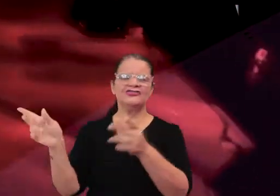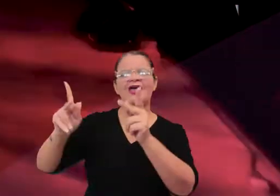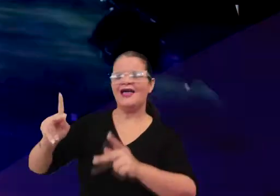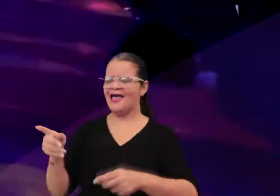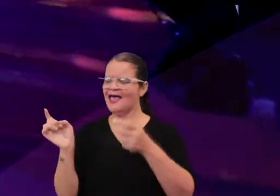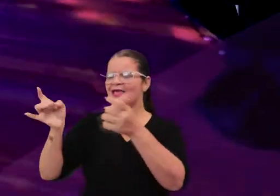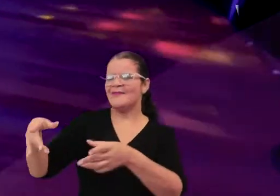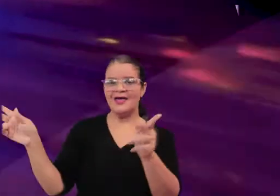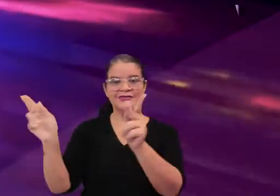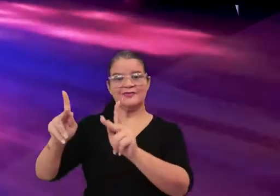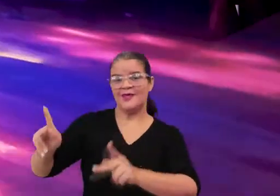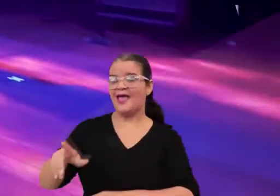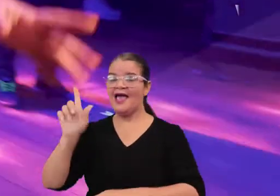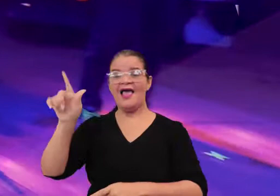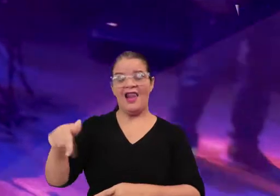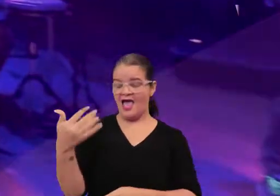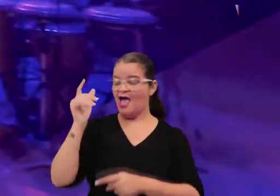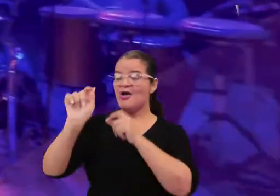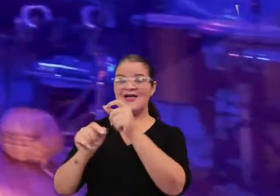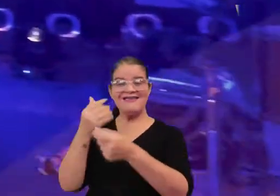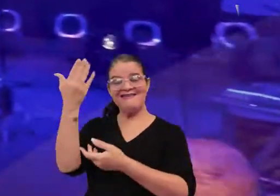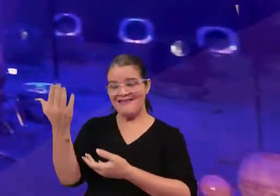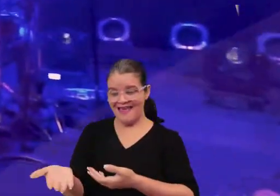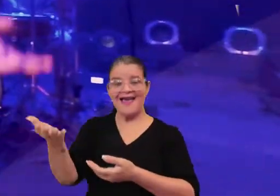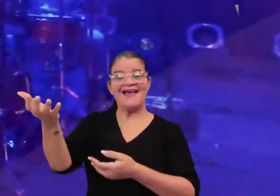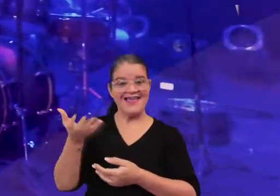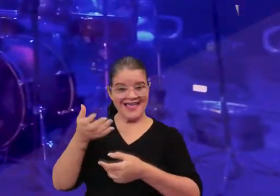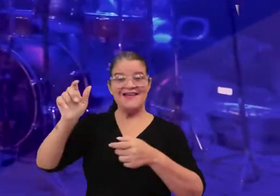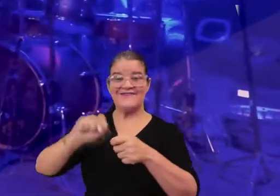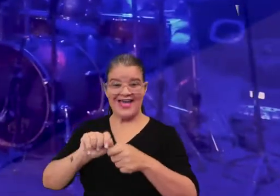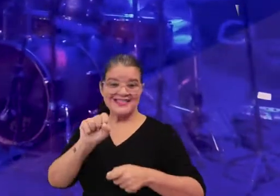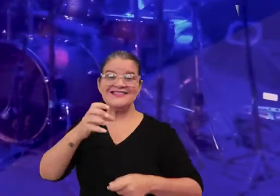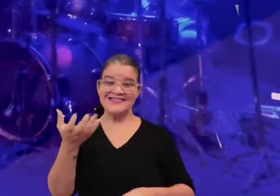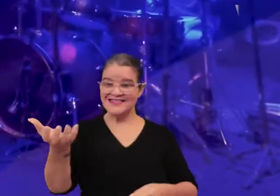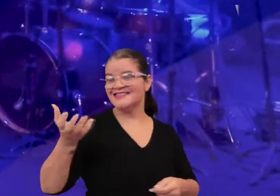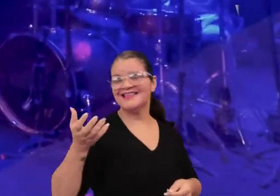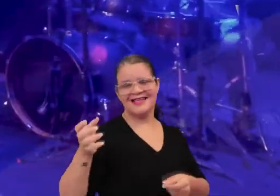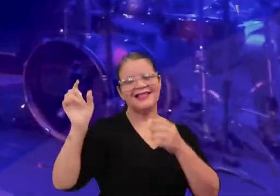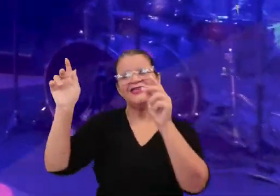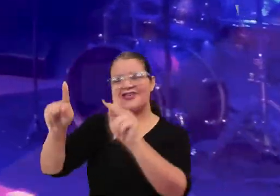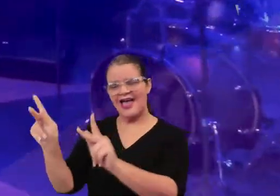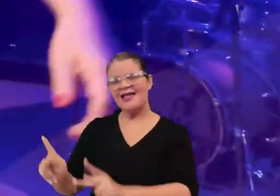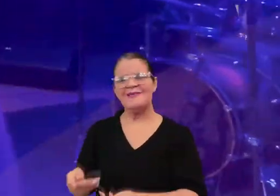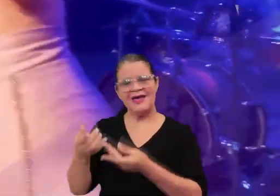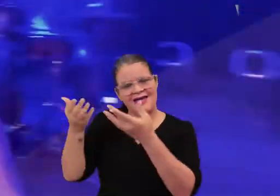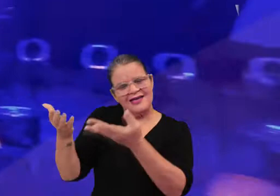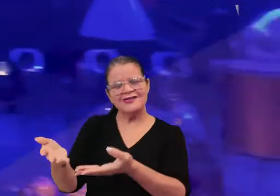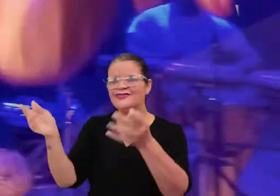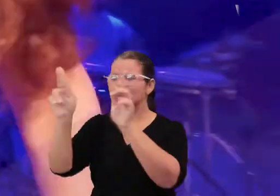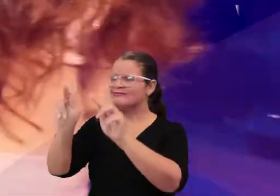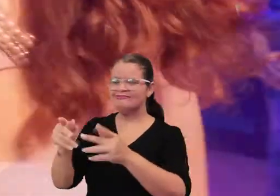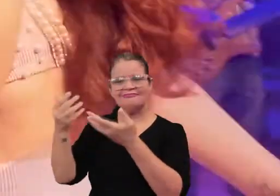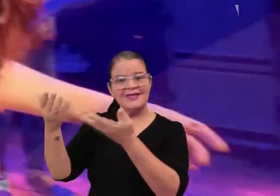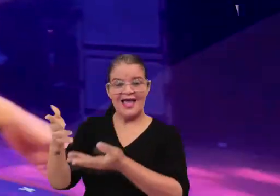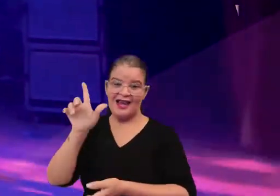quiser. Deixa ela em paz, deixa ela em paz. Ela é o que é, é o que quer, faz o que quiser. Deixa ela